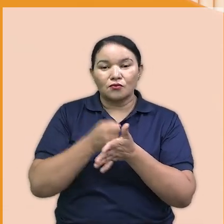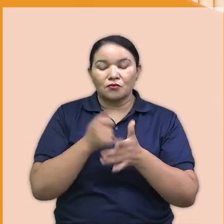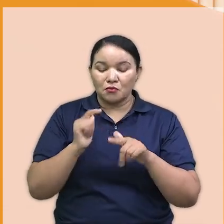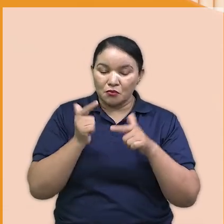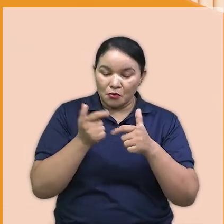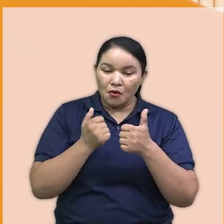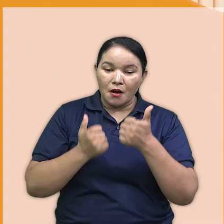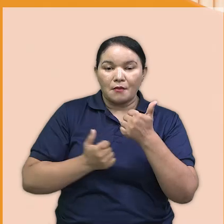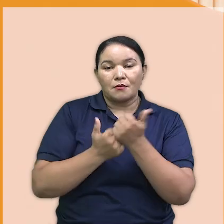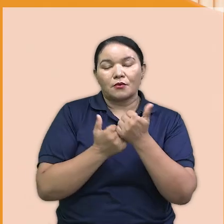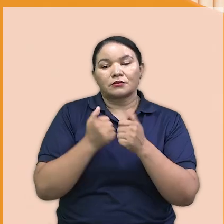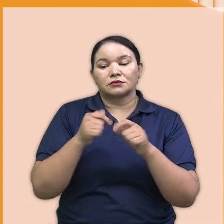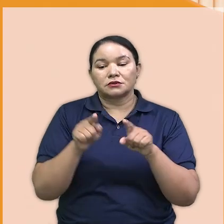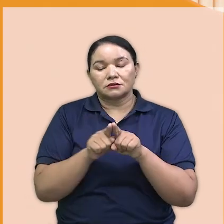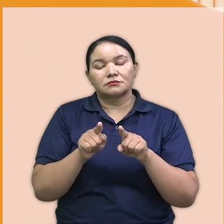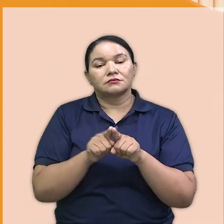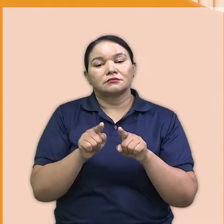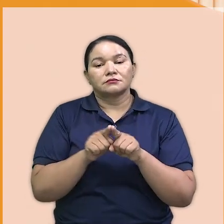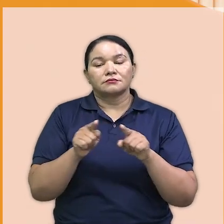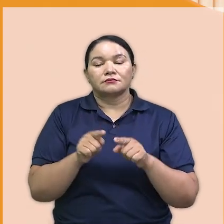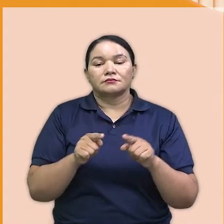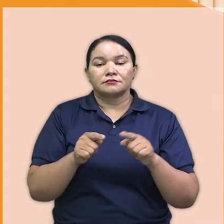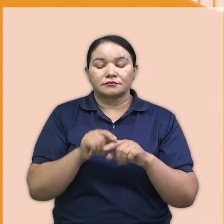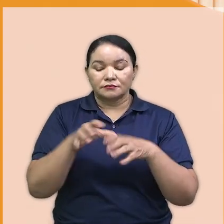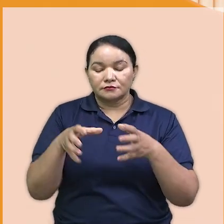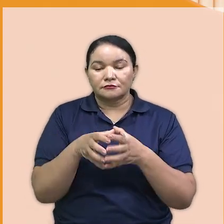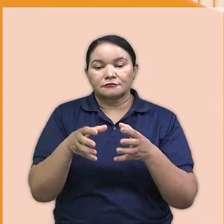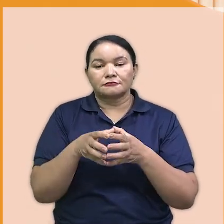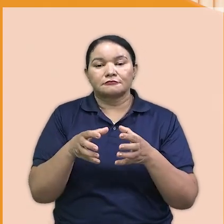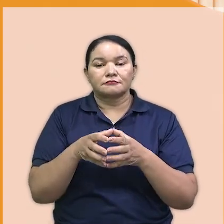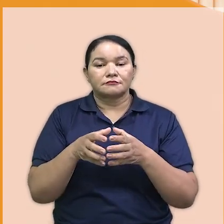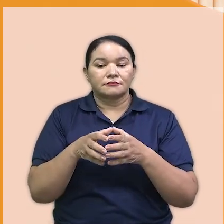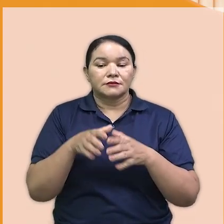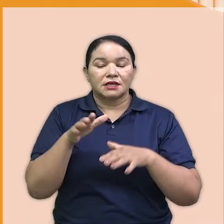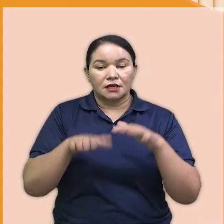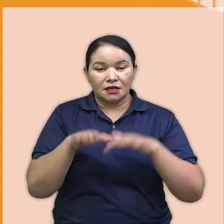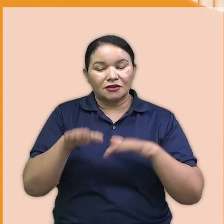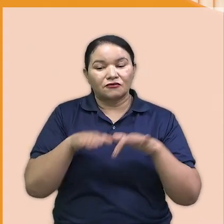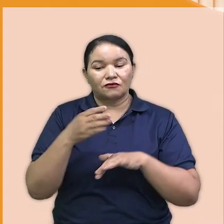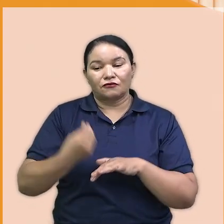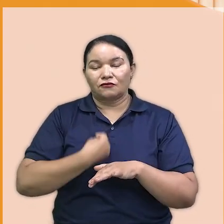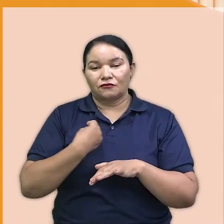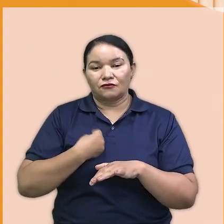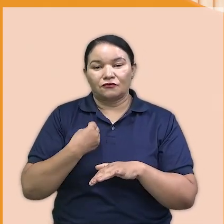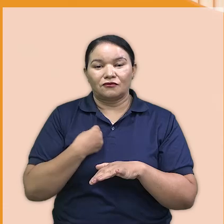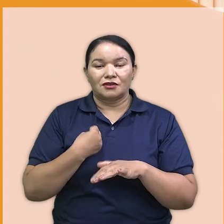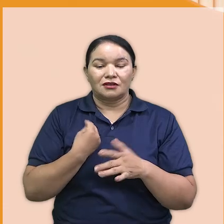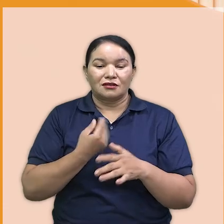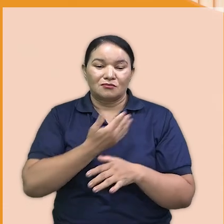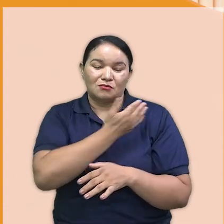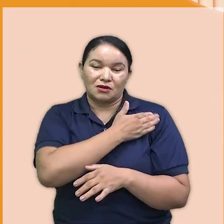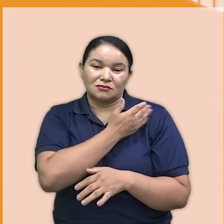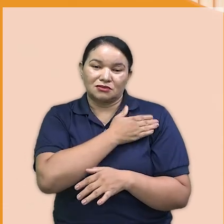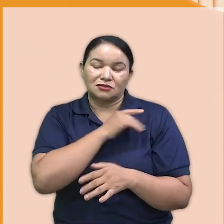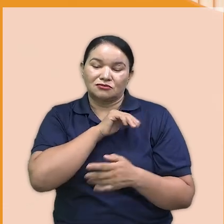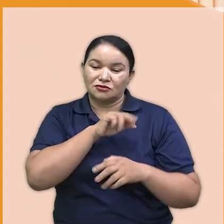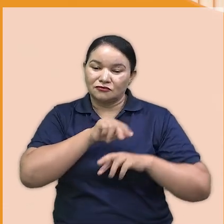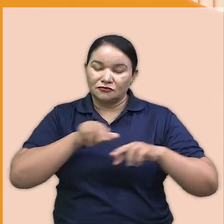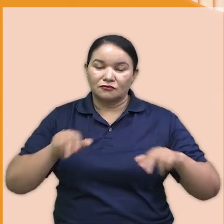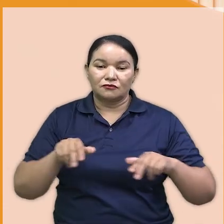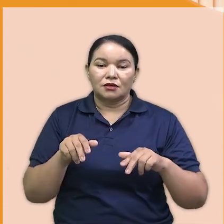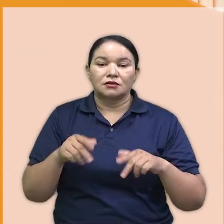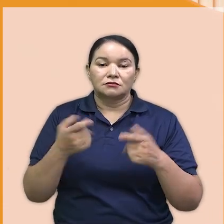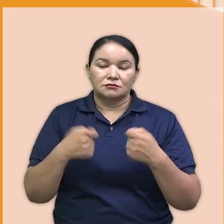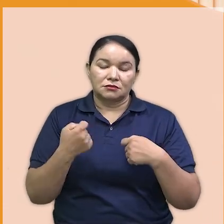causas das pessoas, né, que estão, né, nesses grupos aí que muitas vezes, né, vivem o preconceito, né,